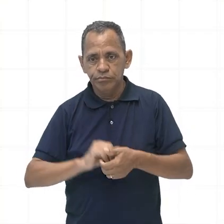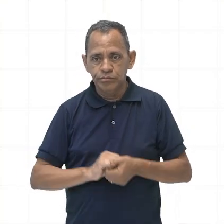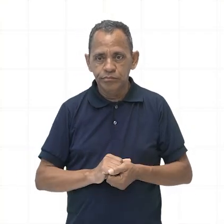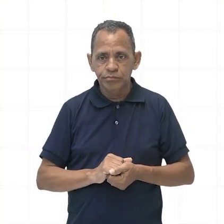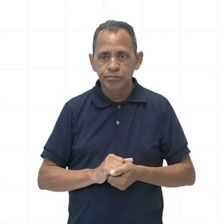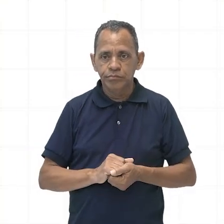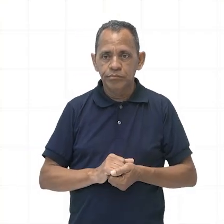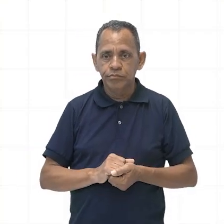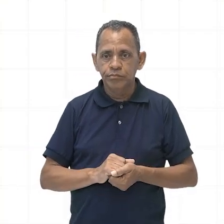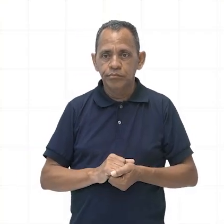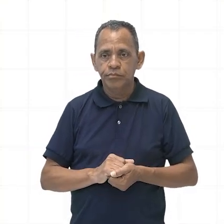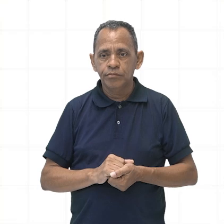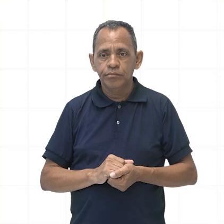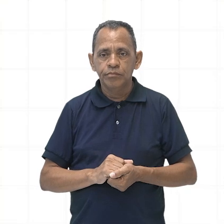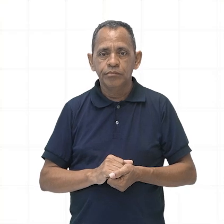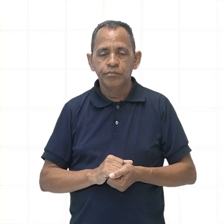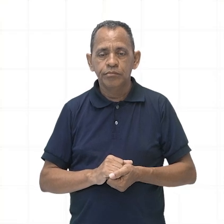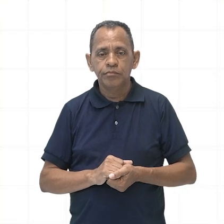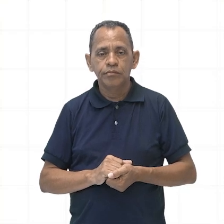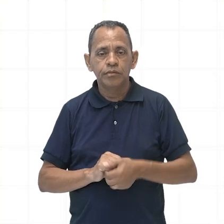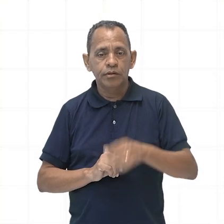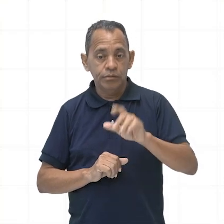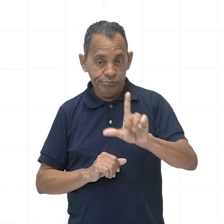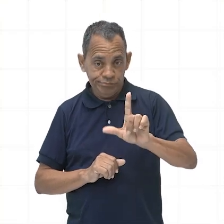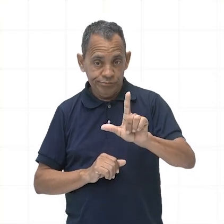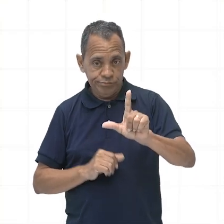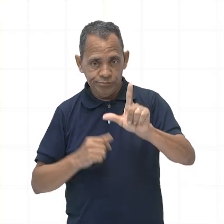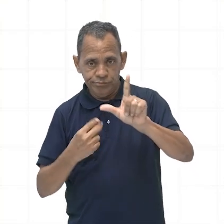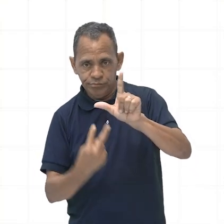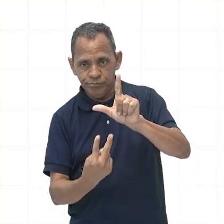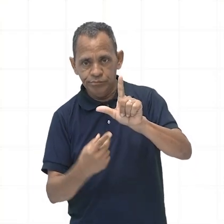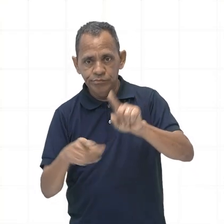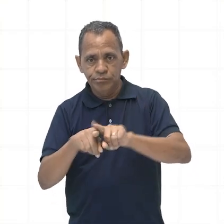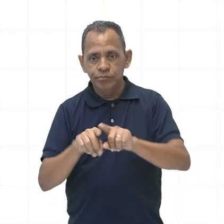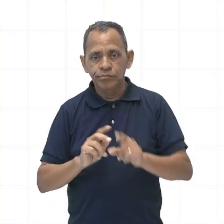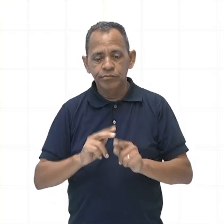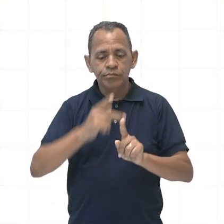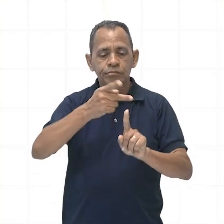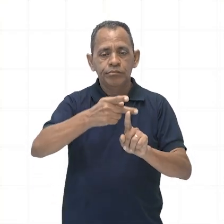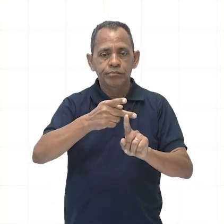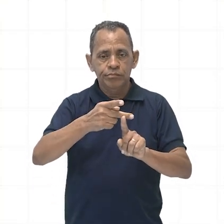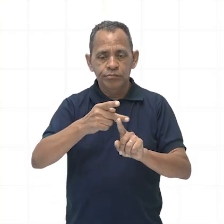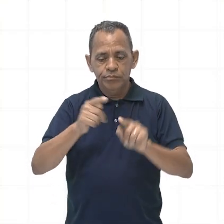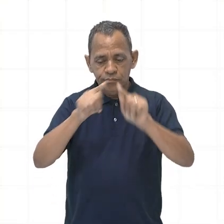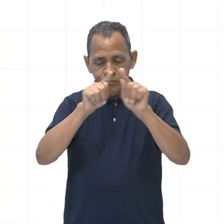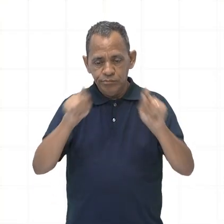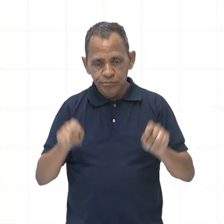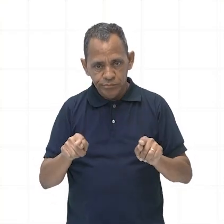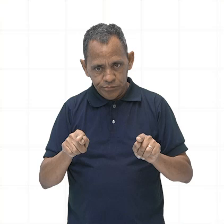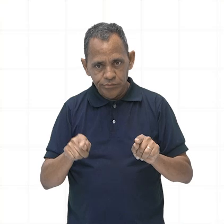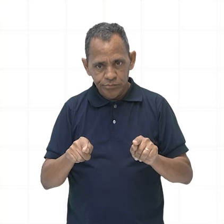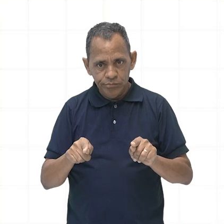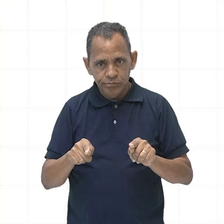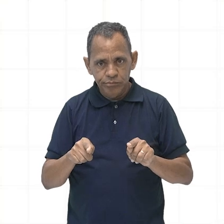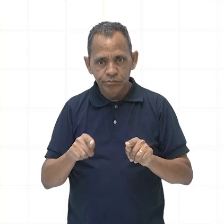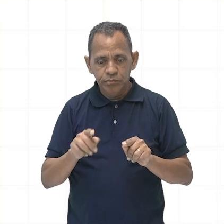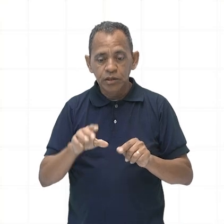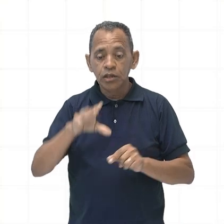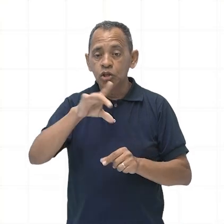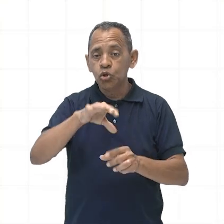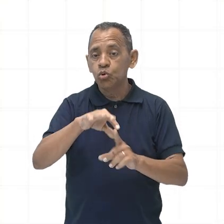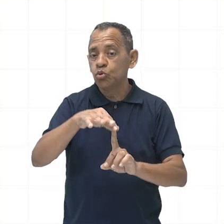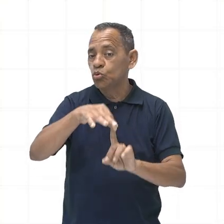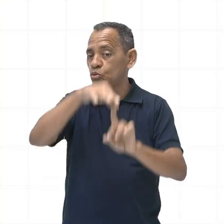é L sobre 2. Só que esse L sobre 2 é ao quadrado. Então, coloca entre parênteses aí para elevar tudo ao